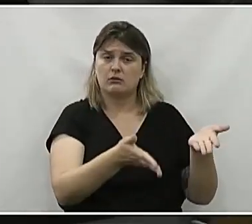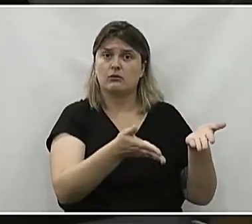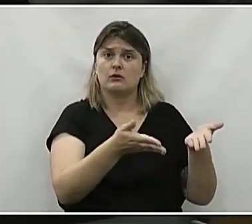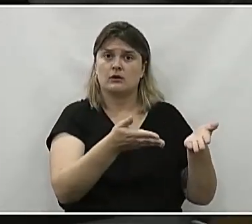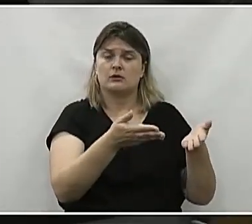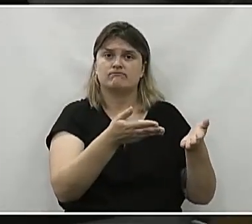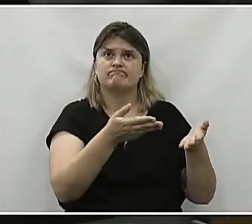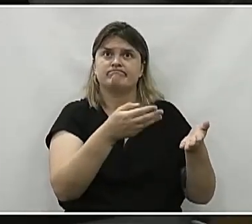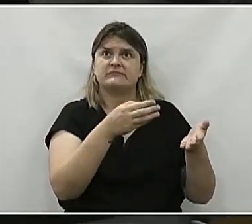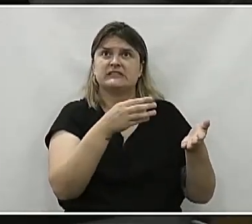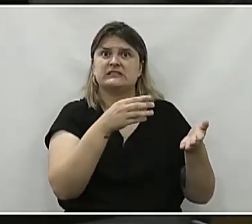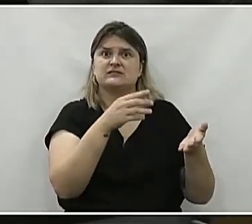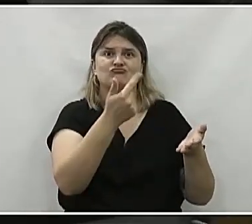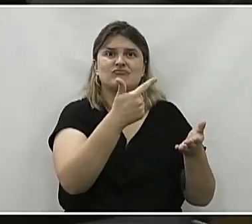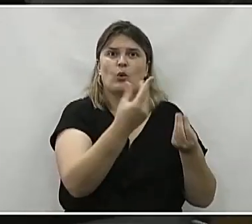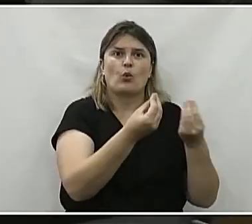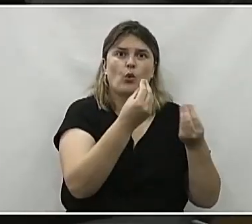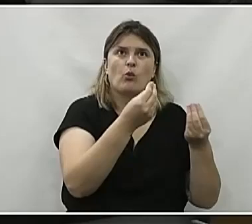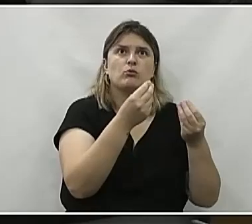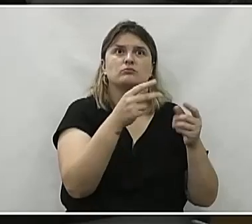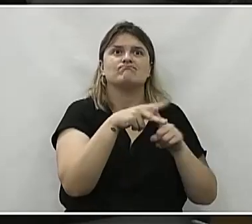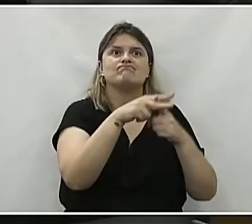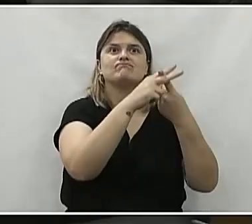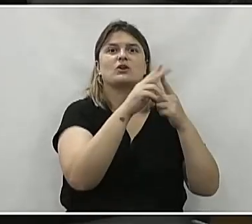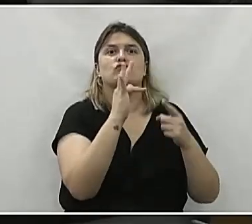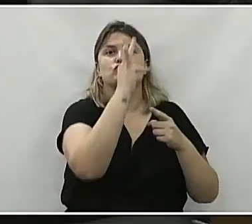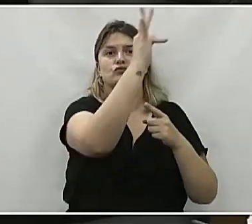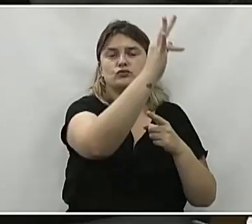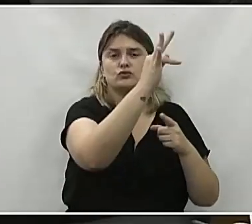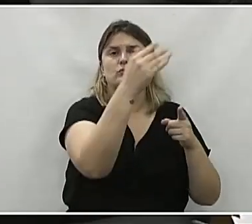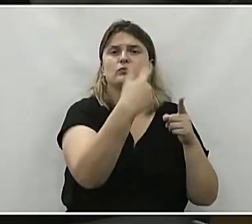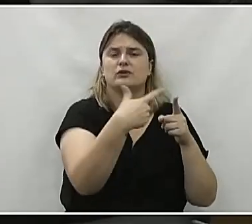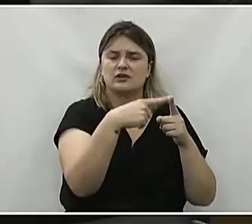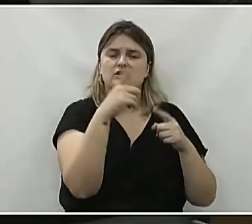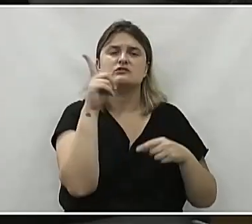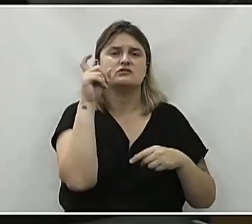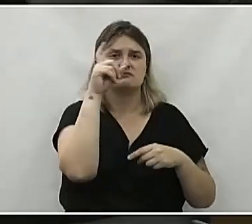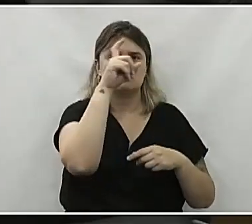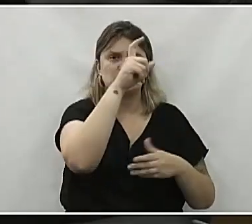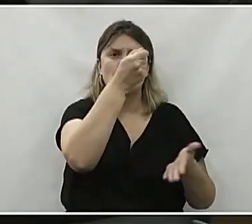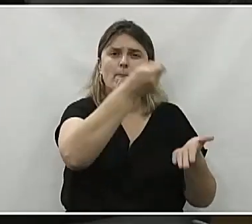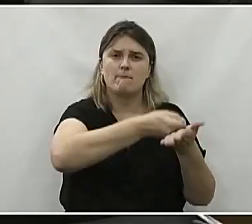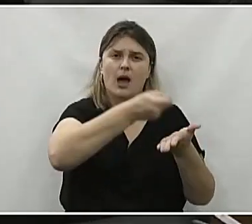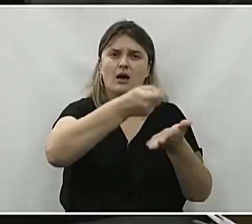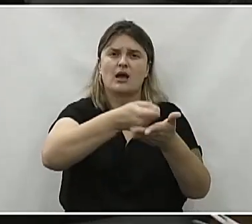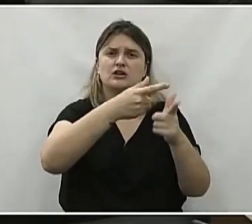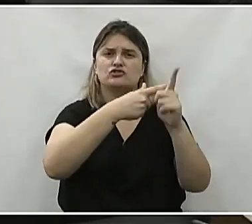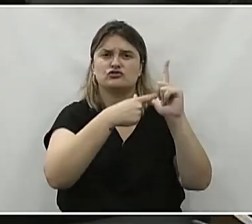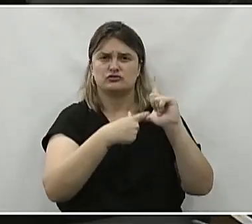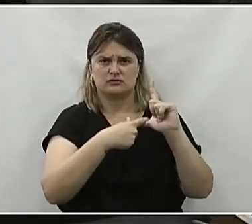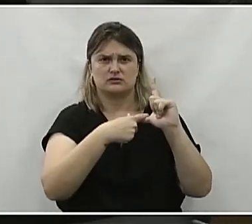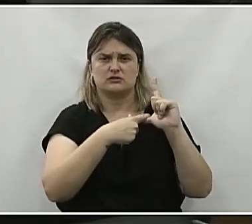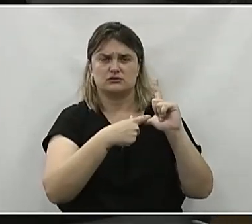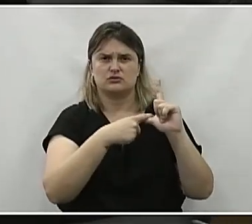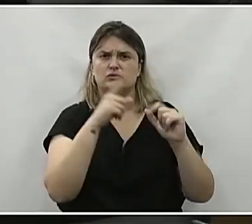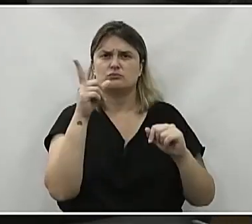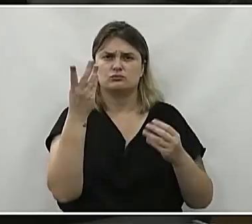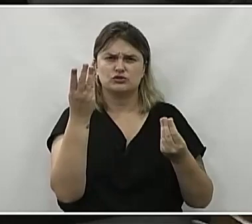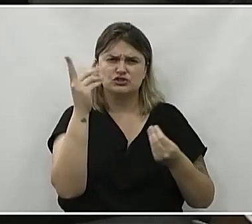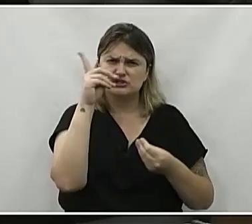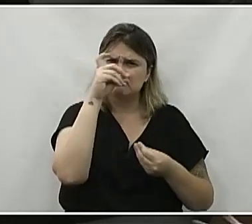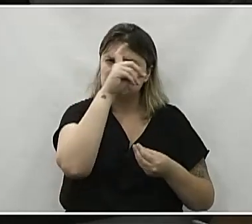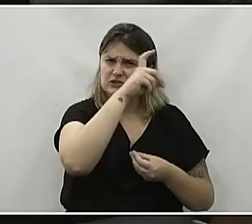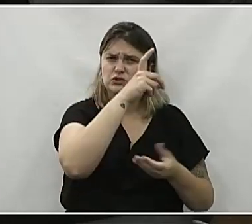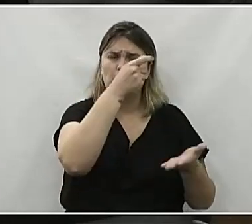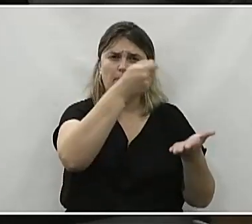talvez maneira Irreversível lá na frente porque vai ser muito difícil reverter esse problema que hoje